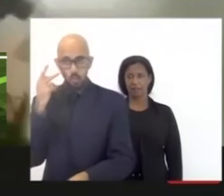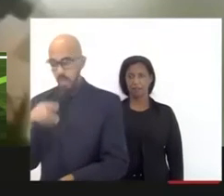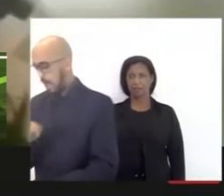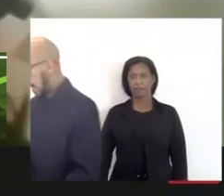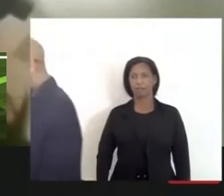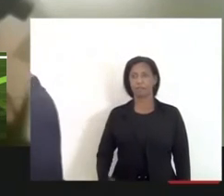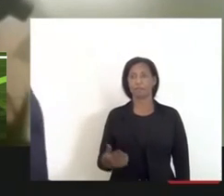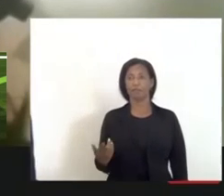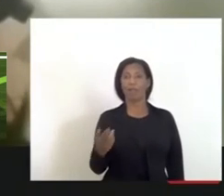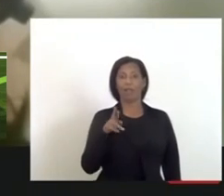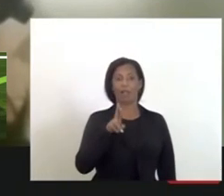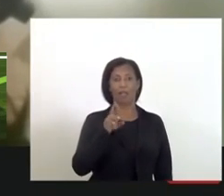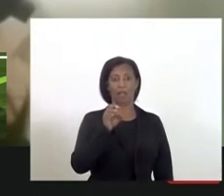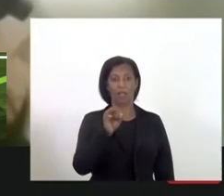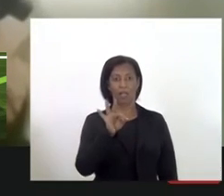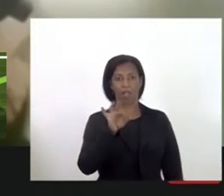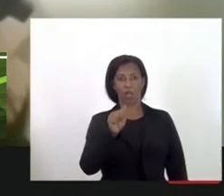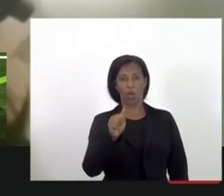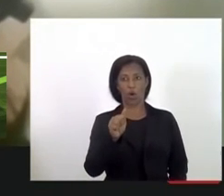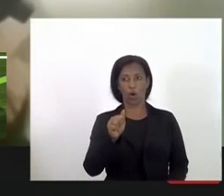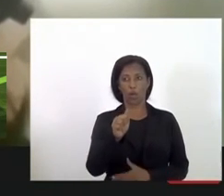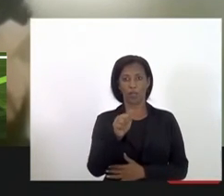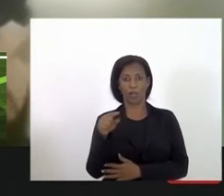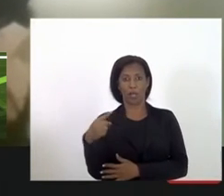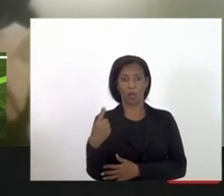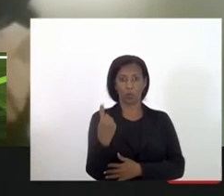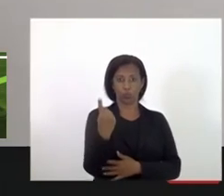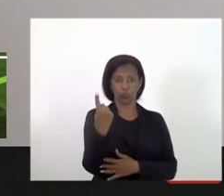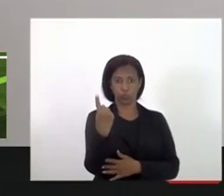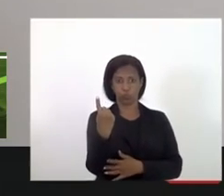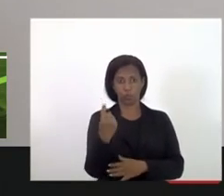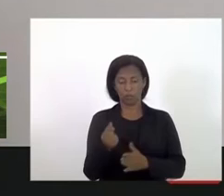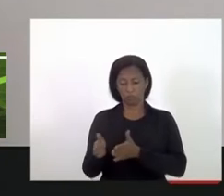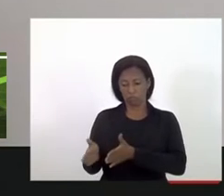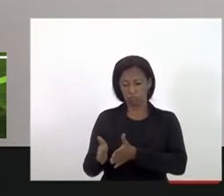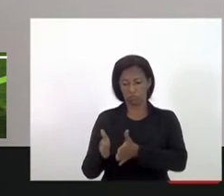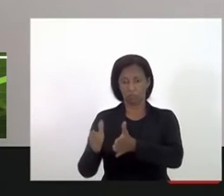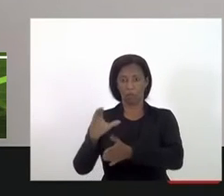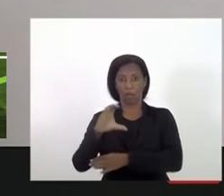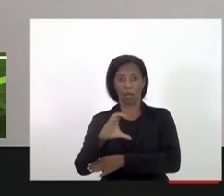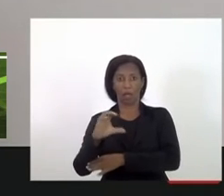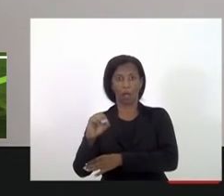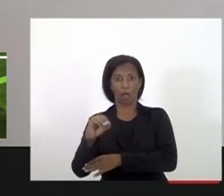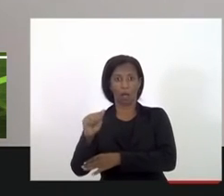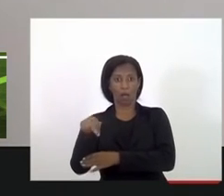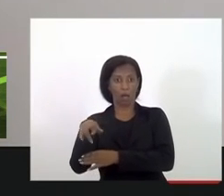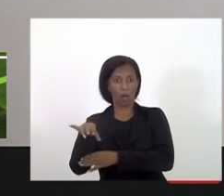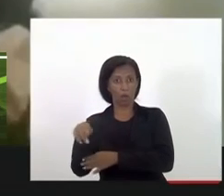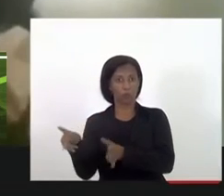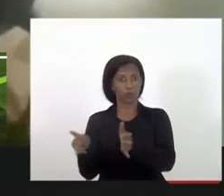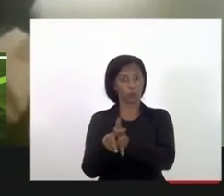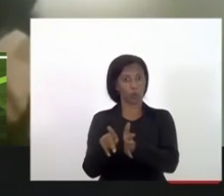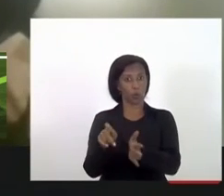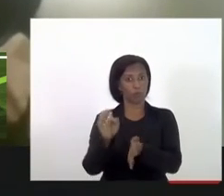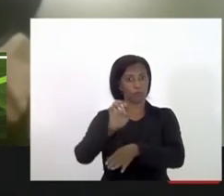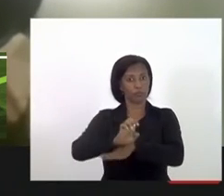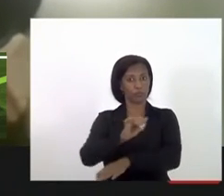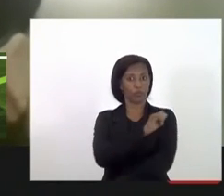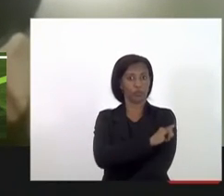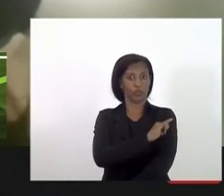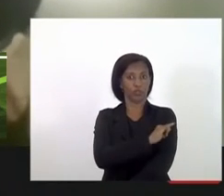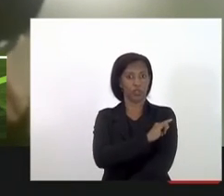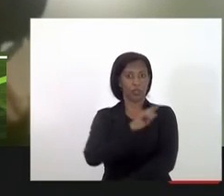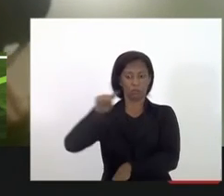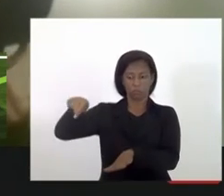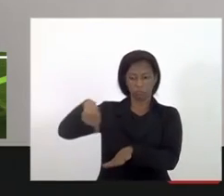isso no passado... Isso sem falar que a Rota 1 é de campos produzidos no estado do Rio de Janeiro e vai para São Paulo. É,